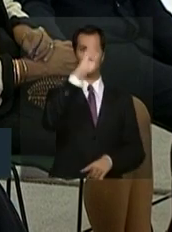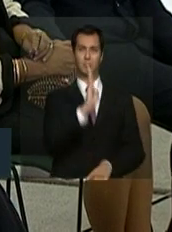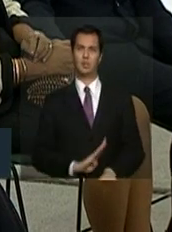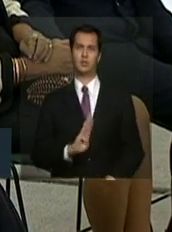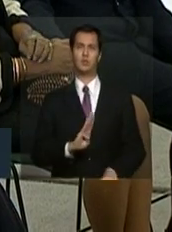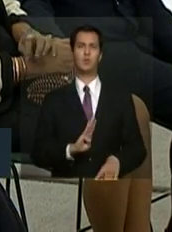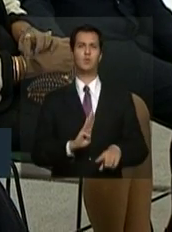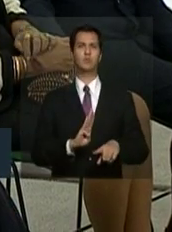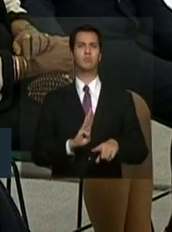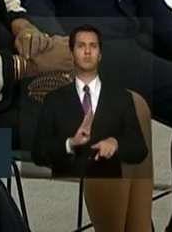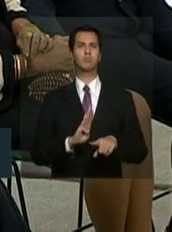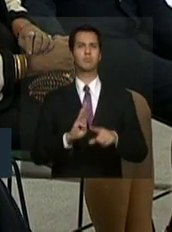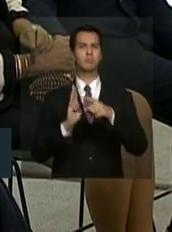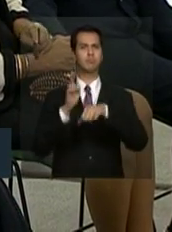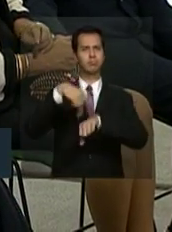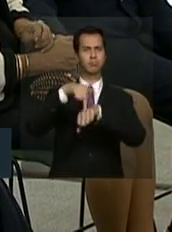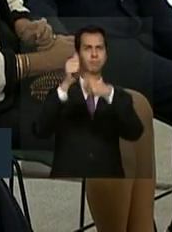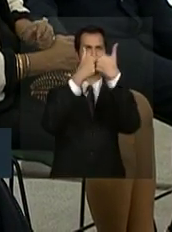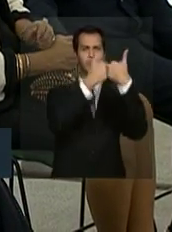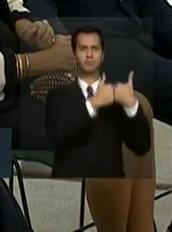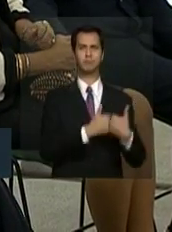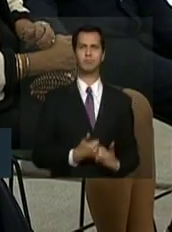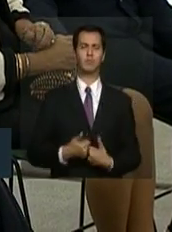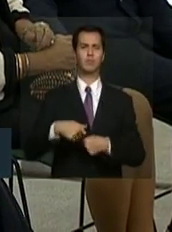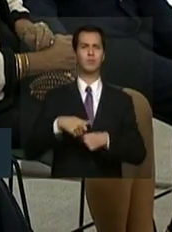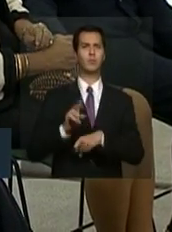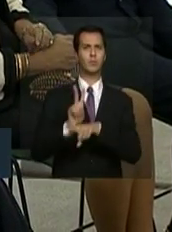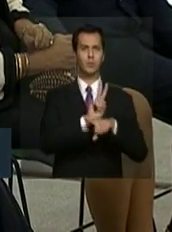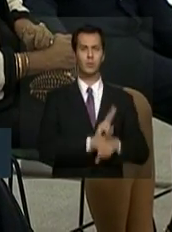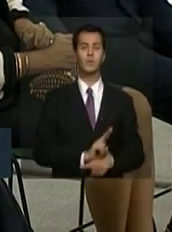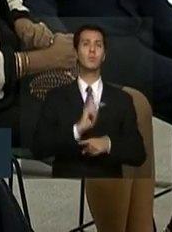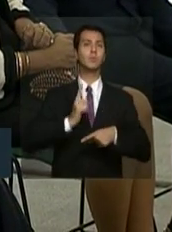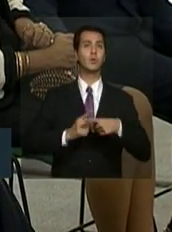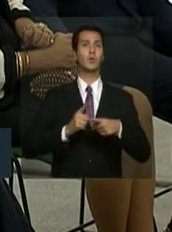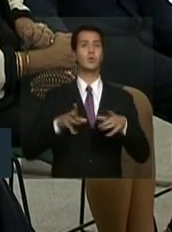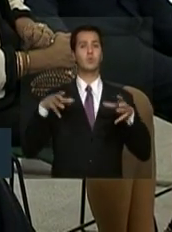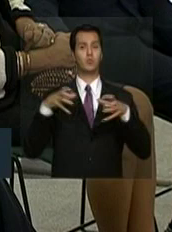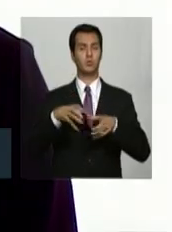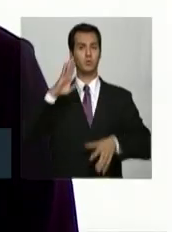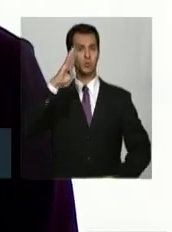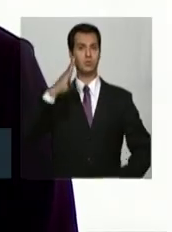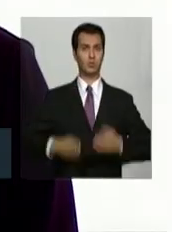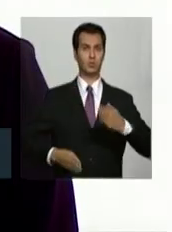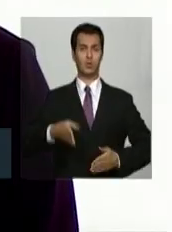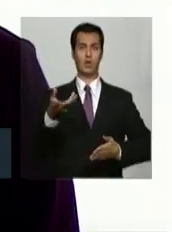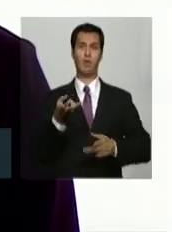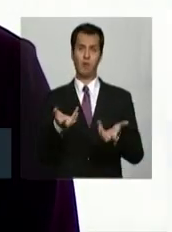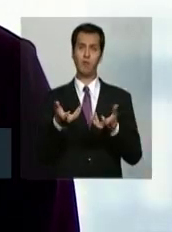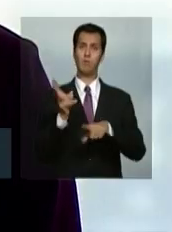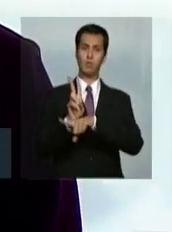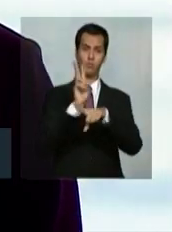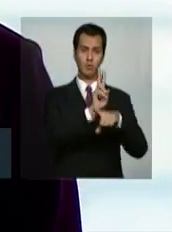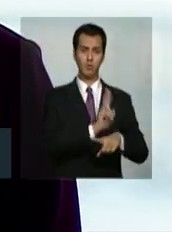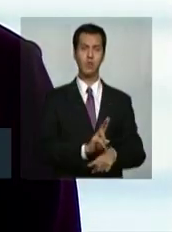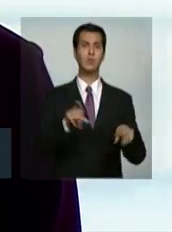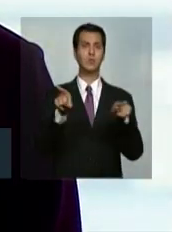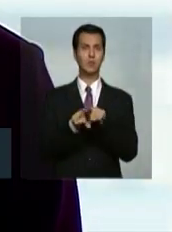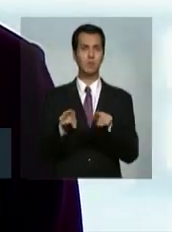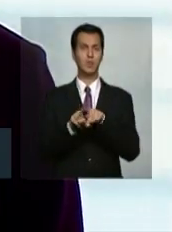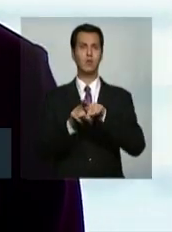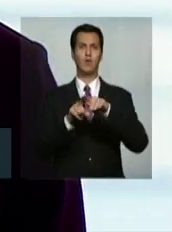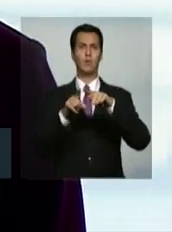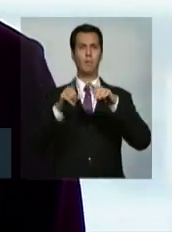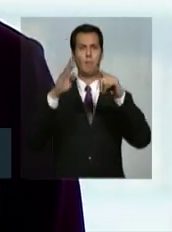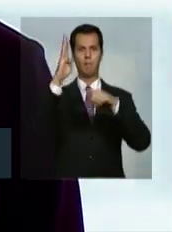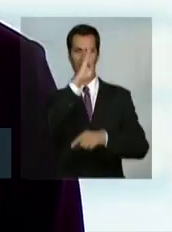de nossas Forças Armadas de reprimir o ilícito, ampliar a proteção de nossas fronteiras, em